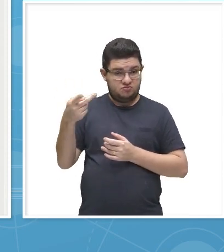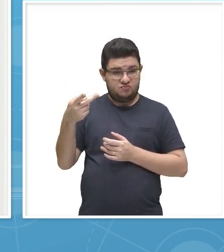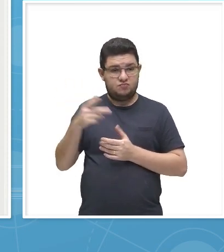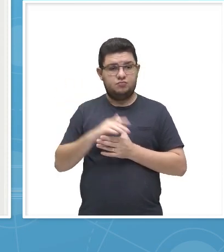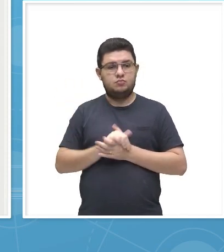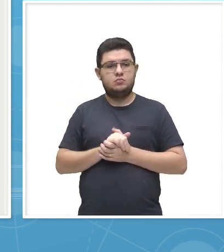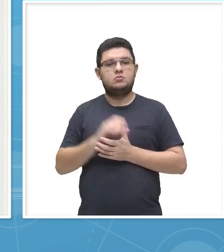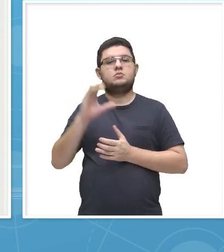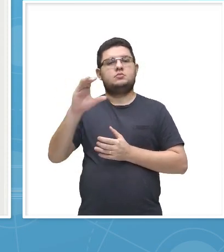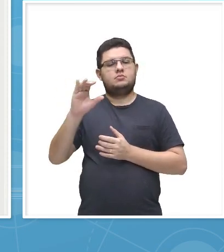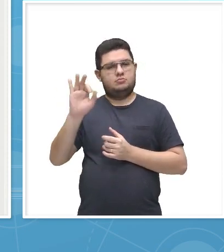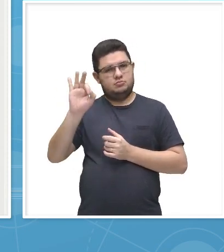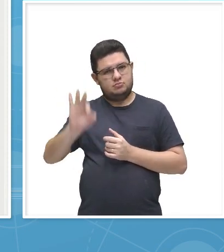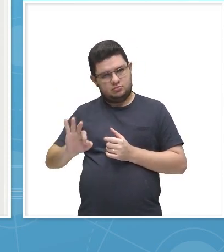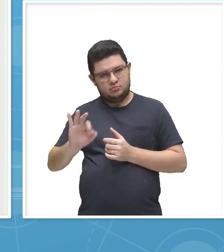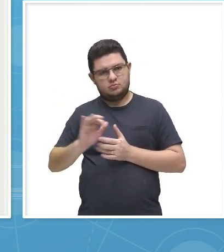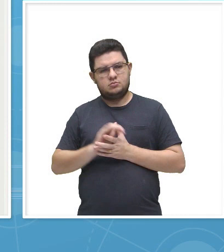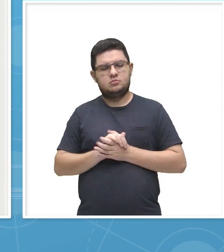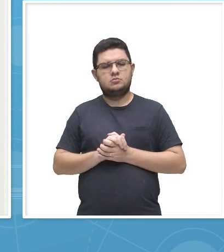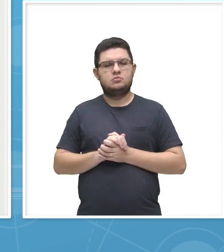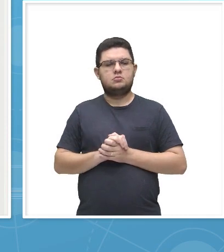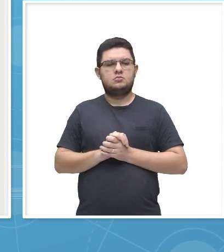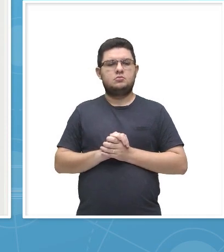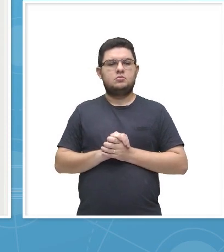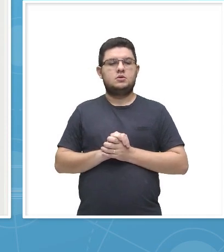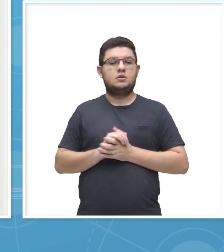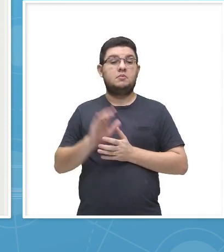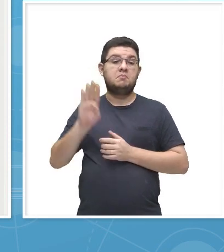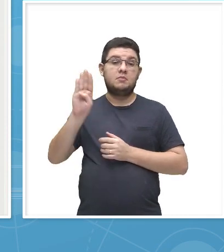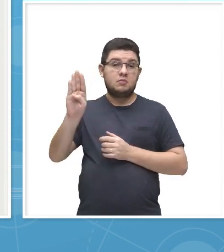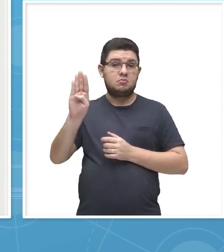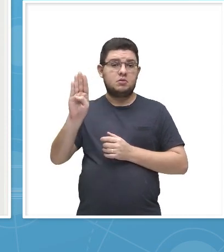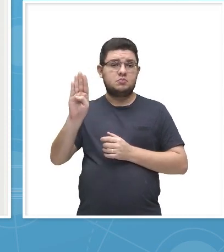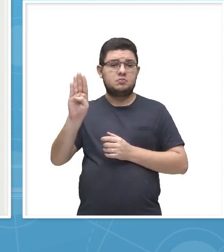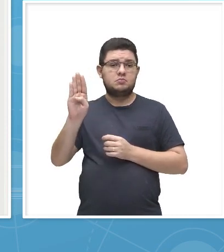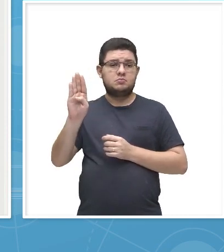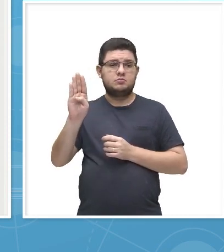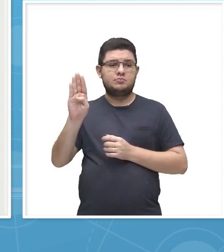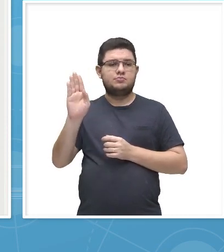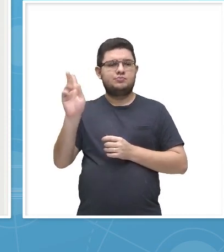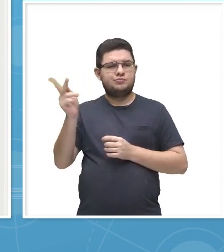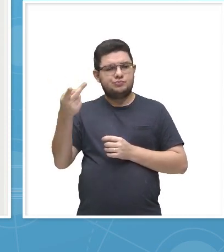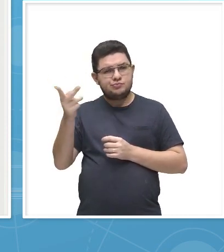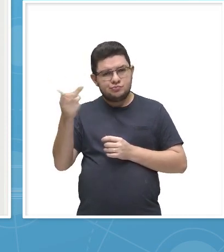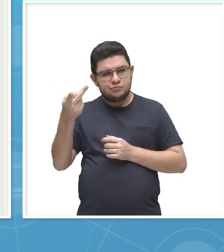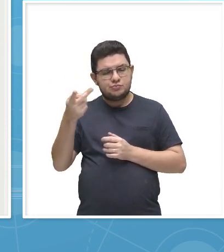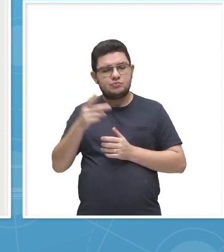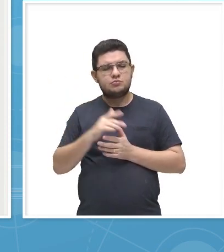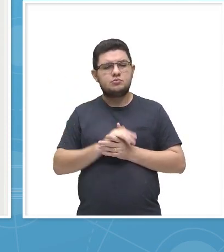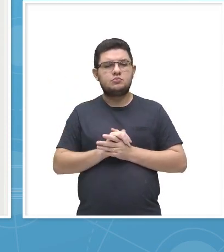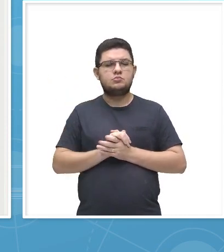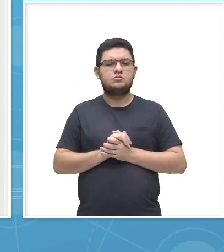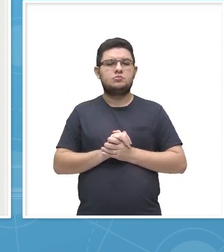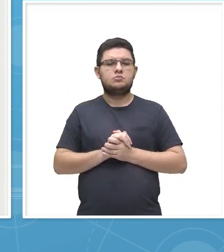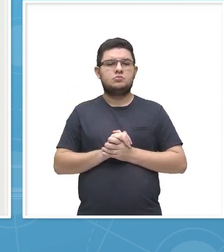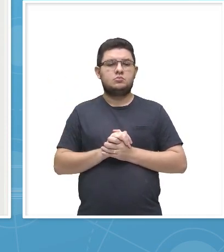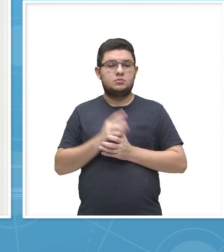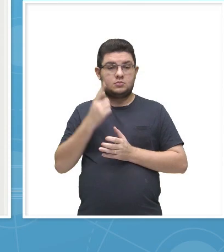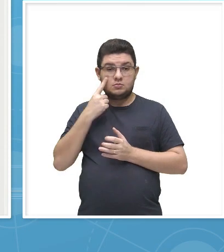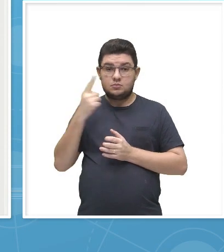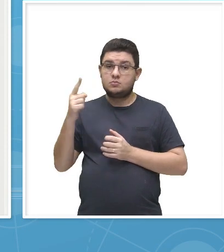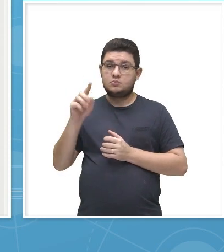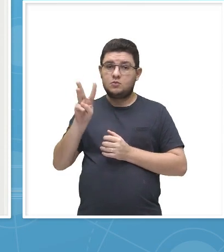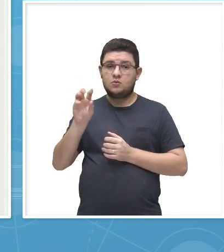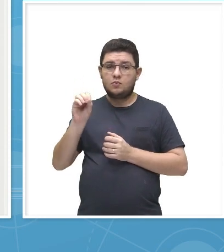certinho aqui então tá ok ó a letra B tá certo aqui Boo já tá fora tem que ficar sem